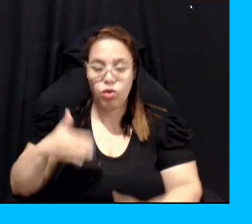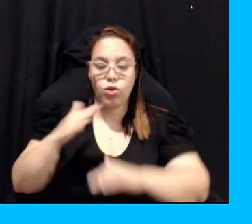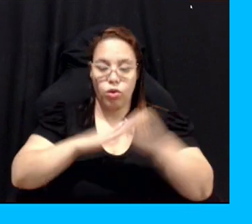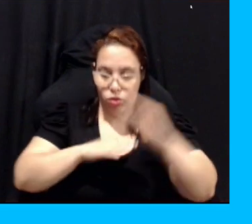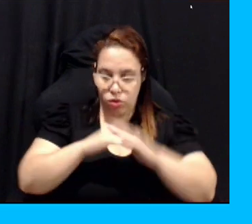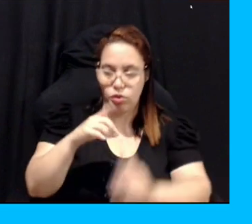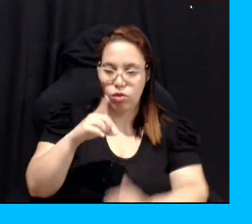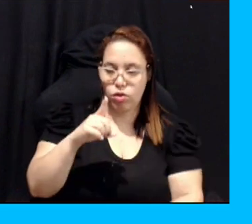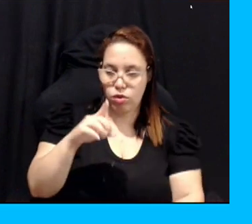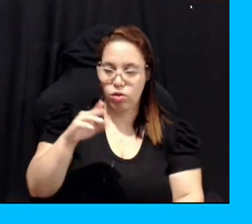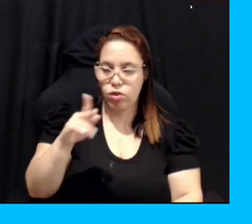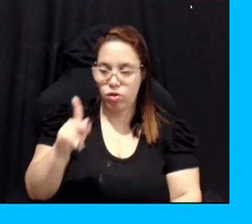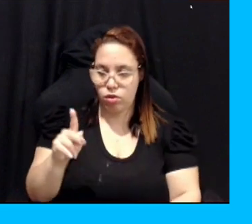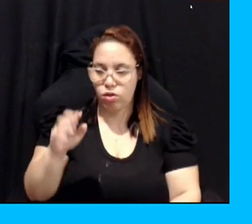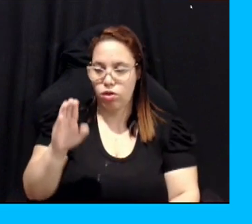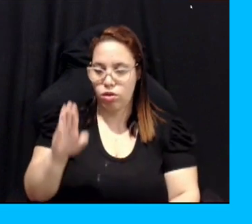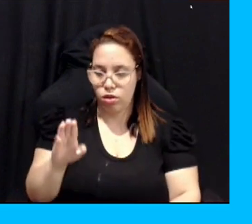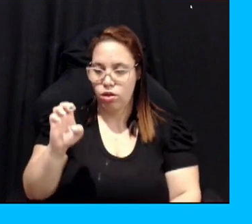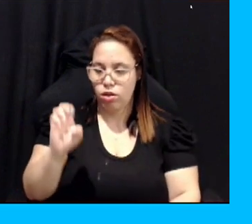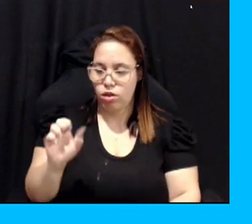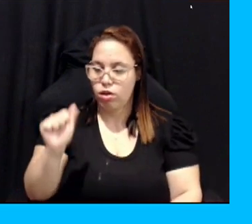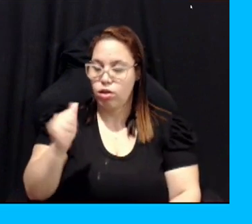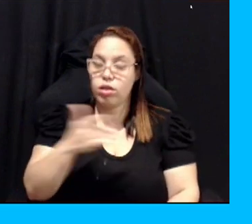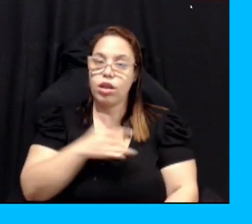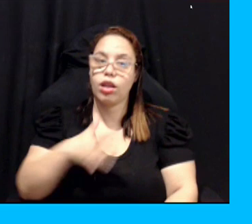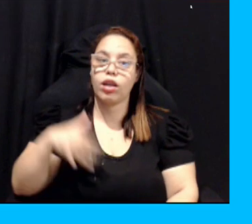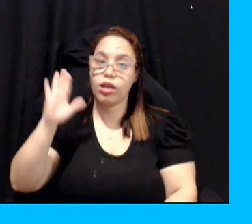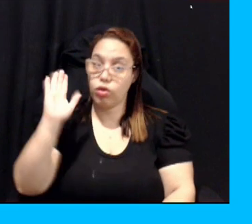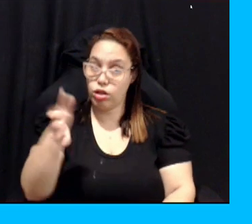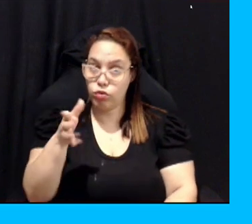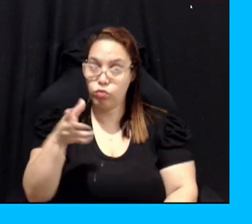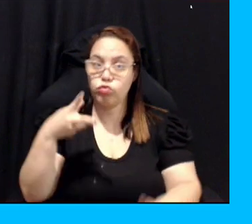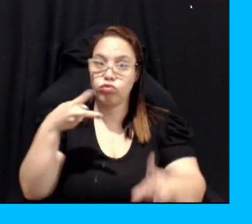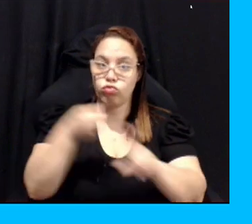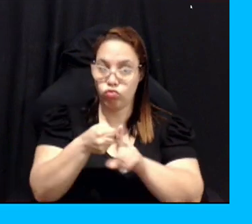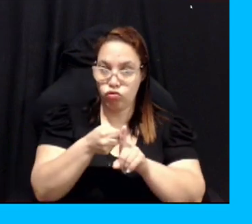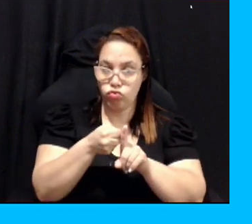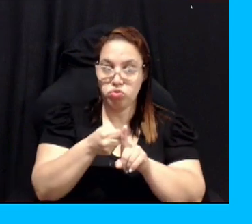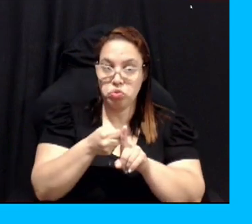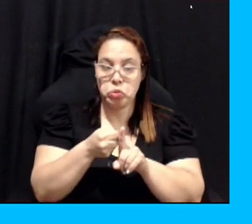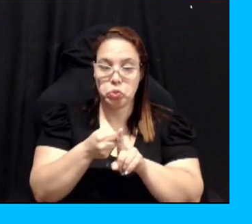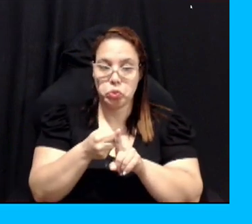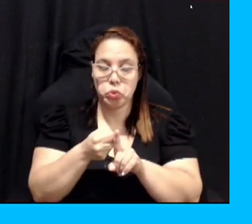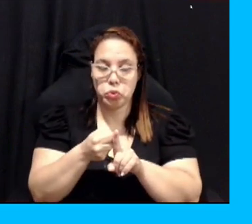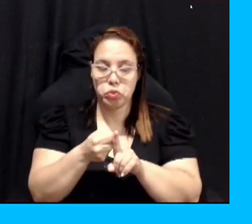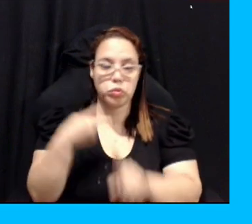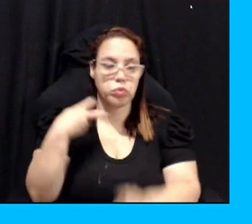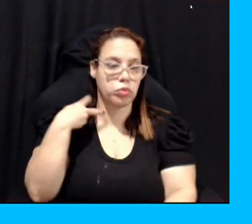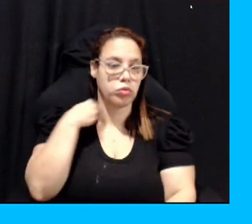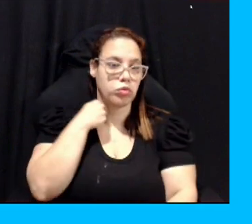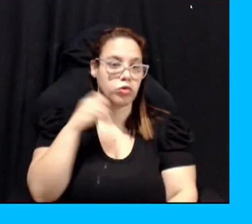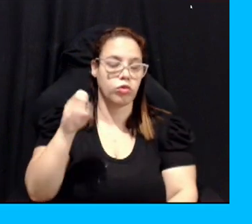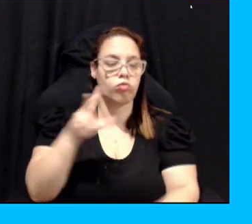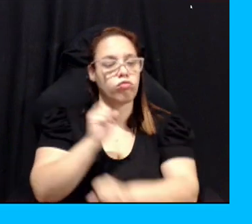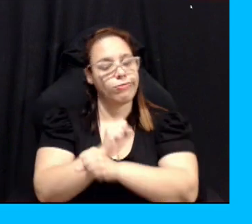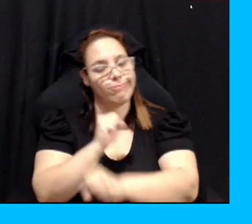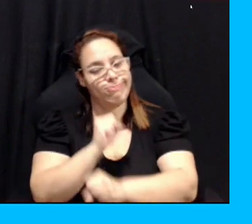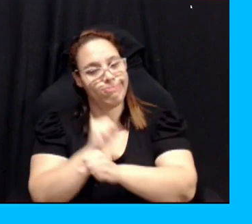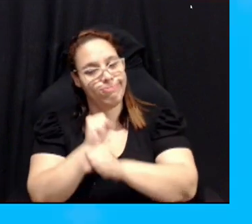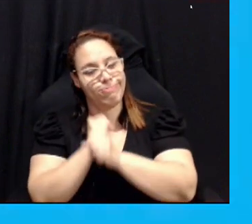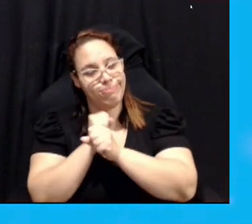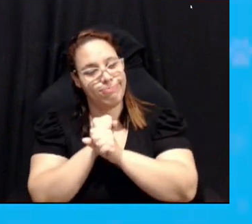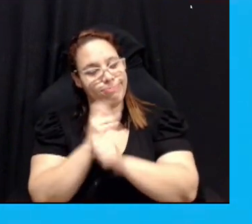DPBEA, agora está saudável, vacinado e vermifugado, só esperando por uma